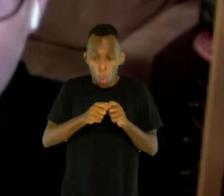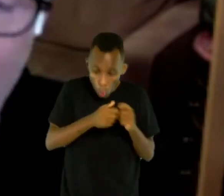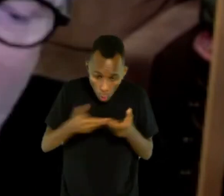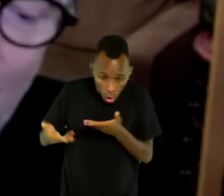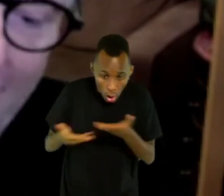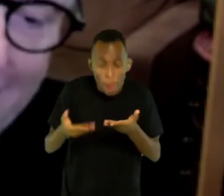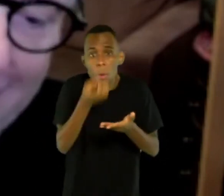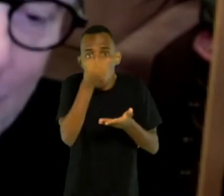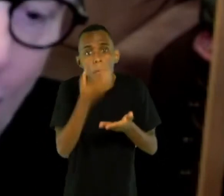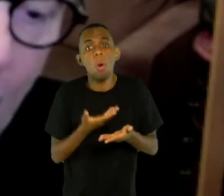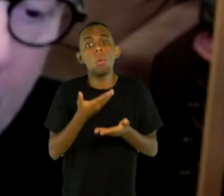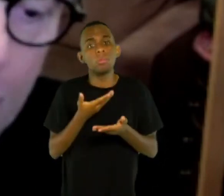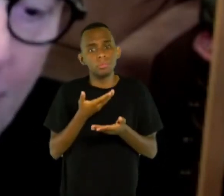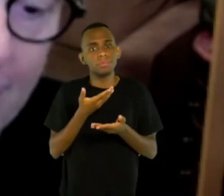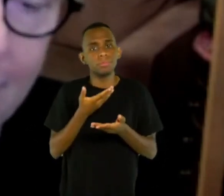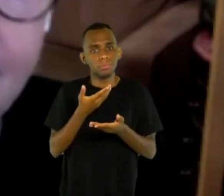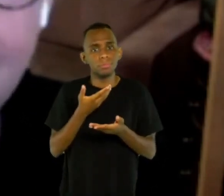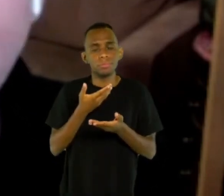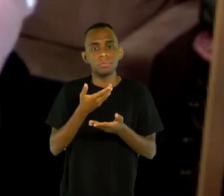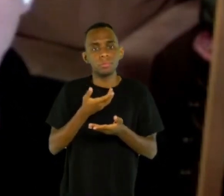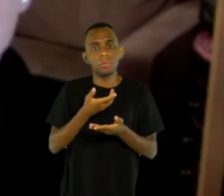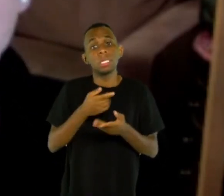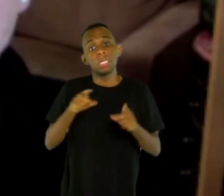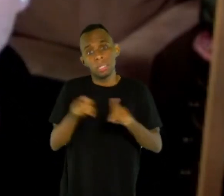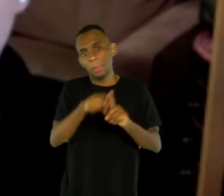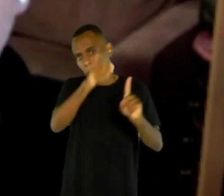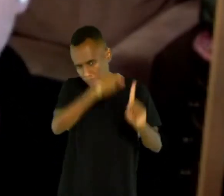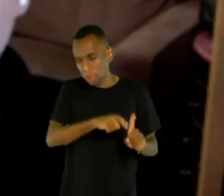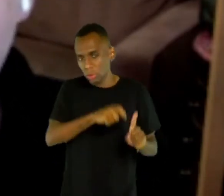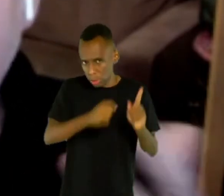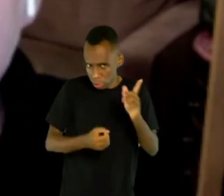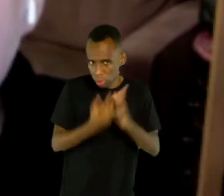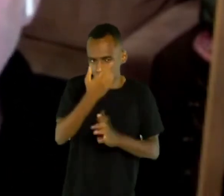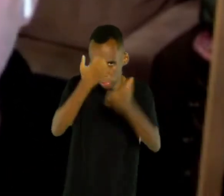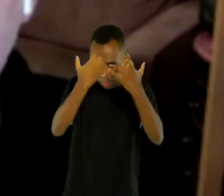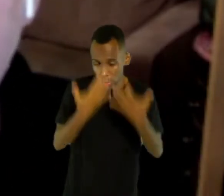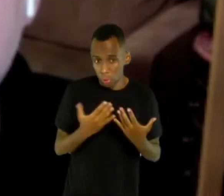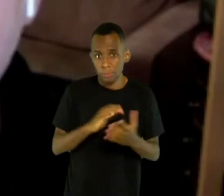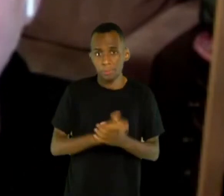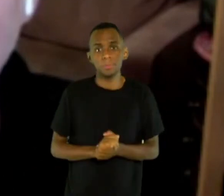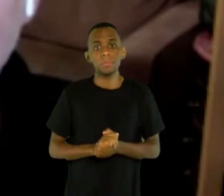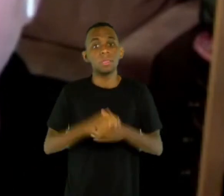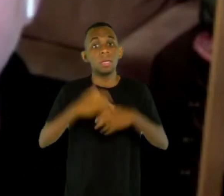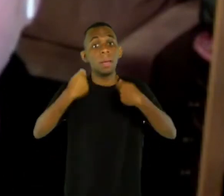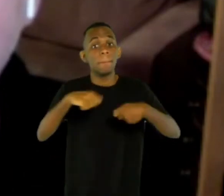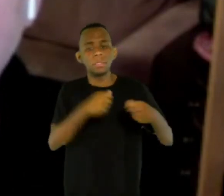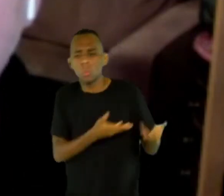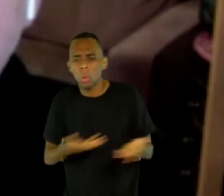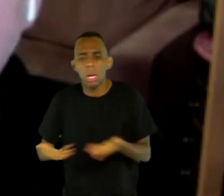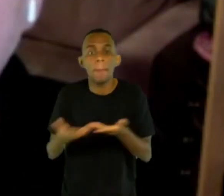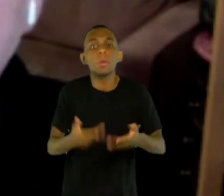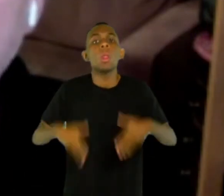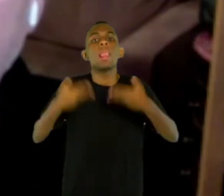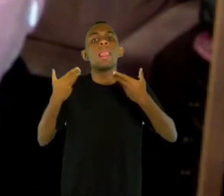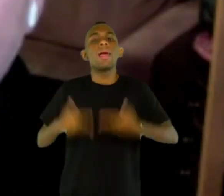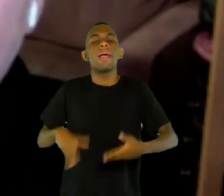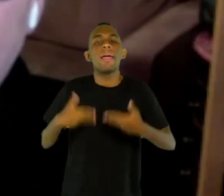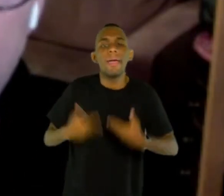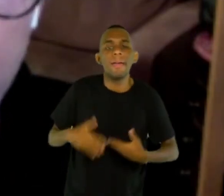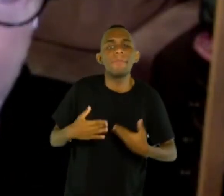velho personagem que a gente começou falando dele, o bom caminho tem que ser um caminho pacífico, né? Tem que ser um